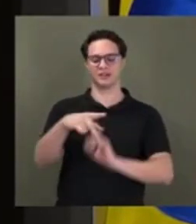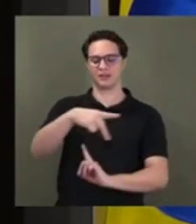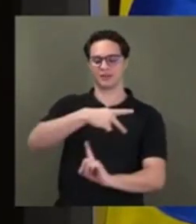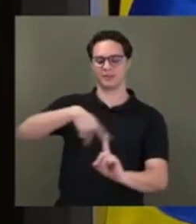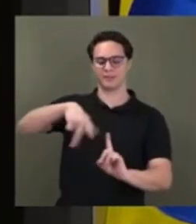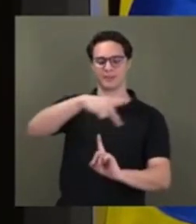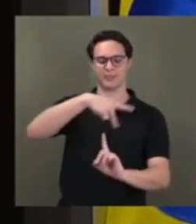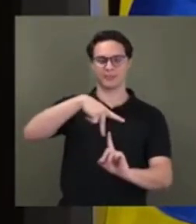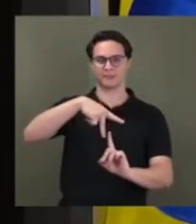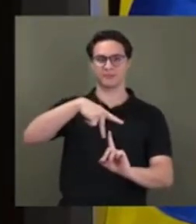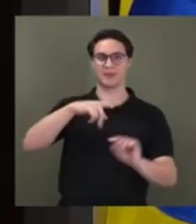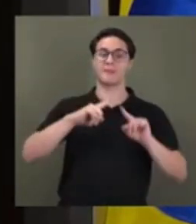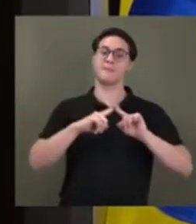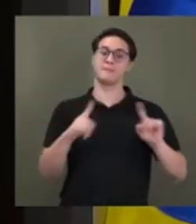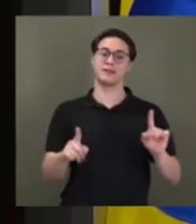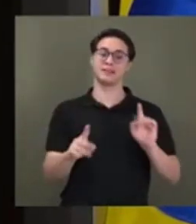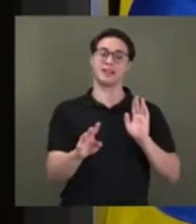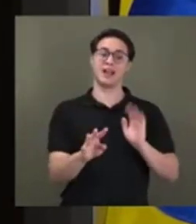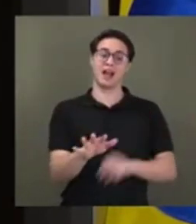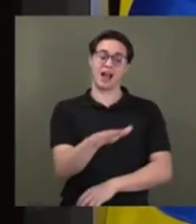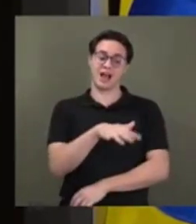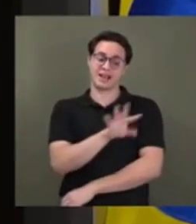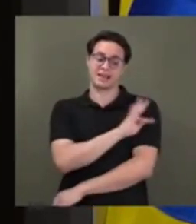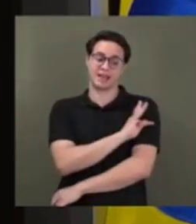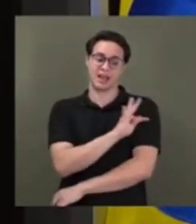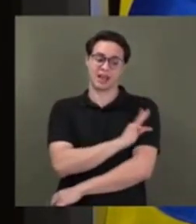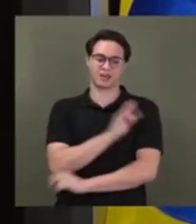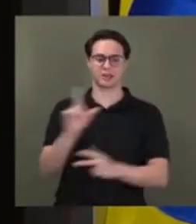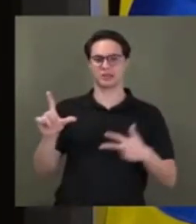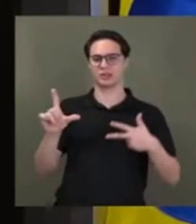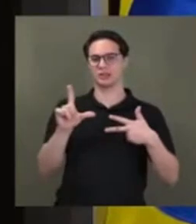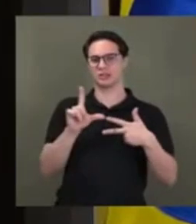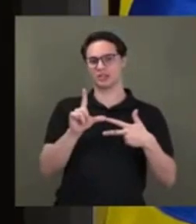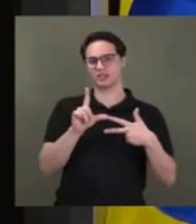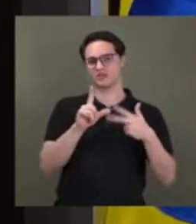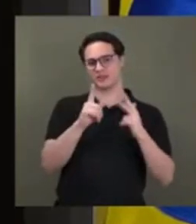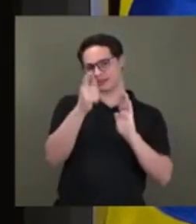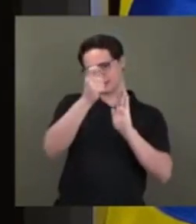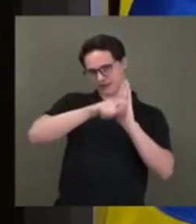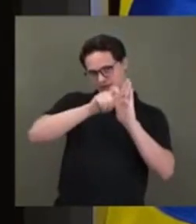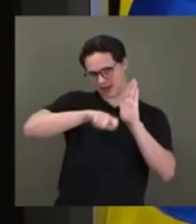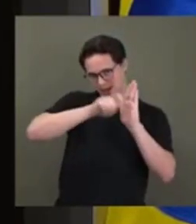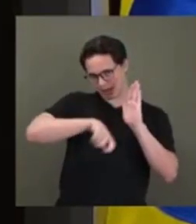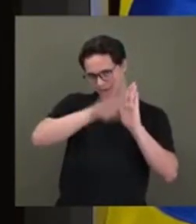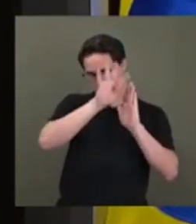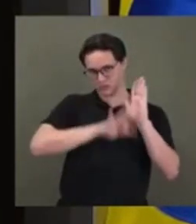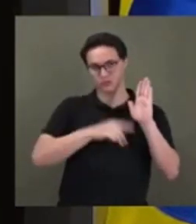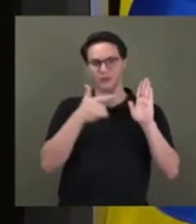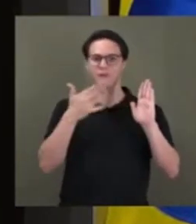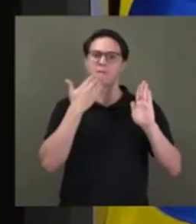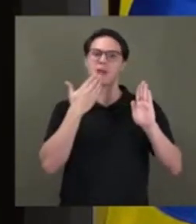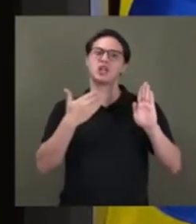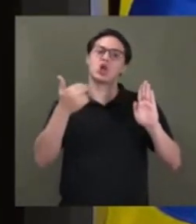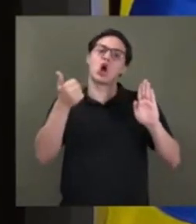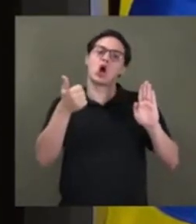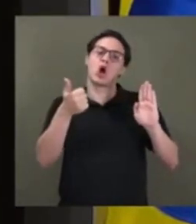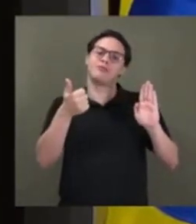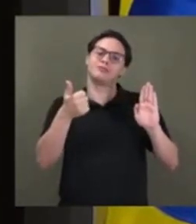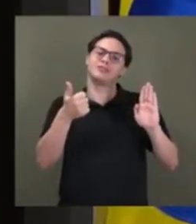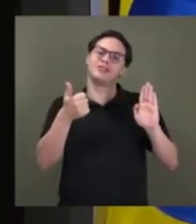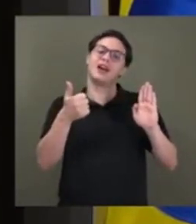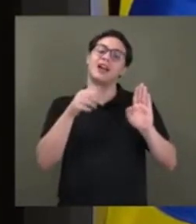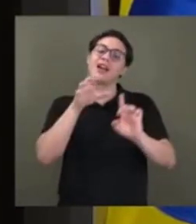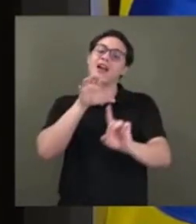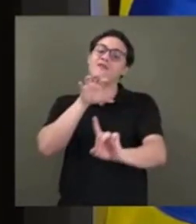que a técnica legislativa não foi a melhor, e isso ensejou que houvesse a